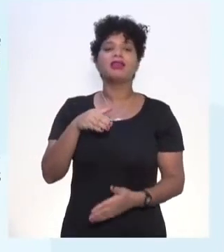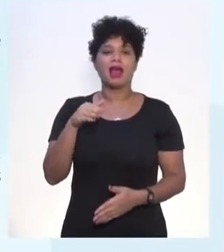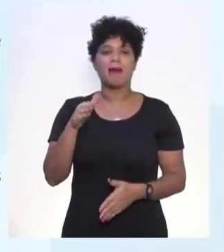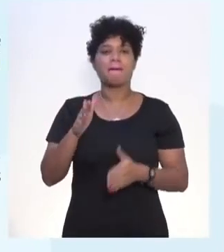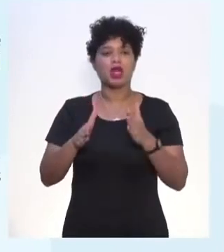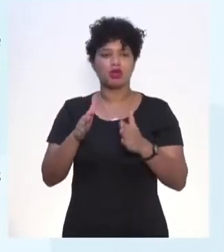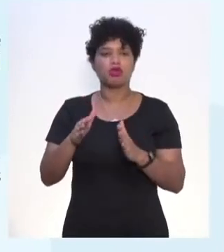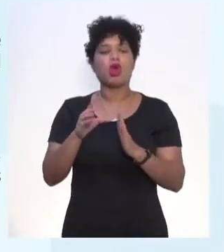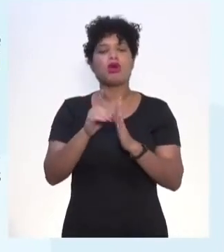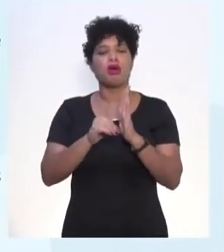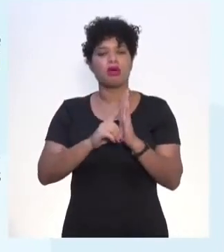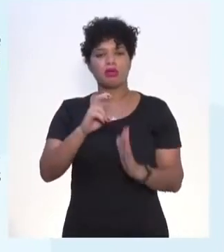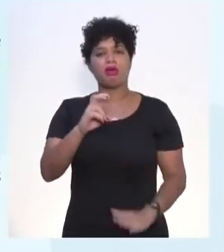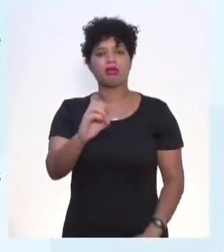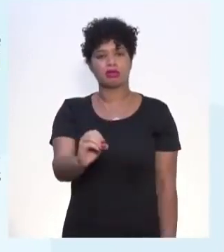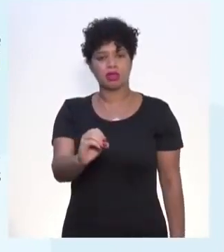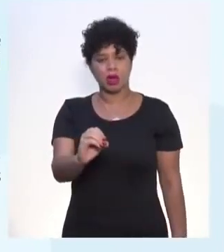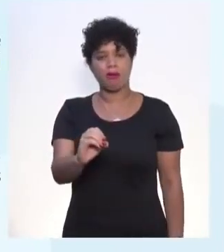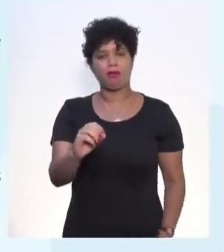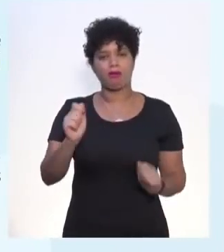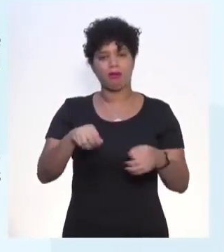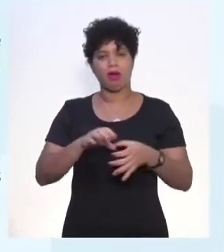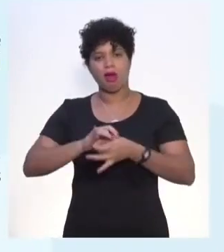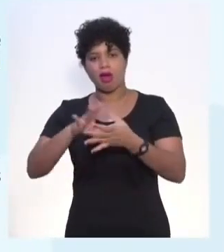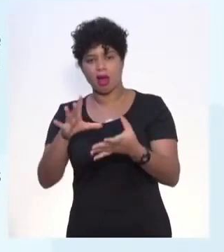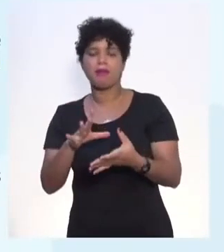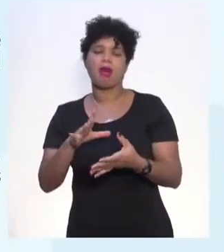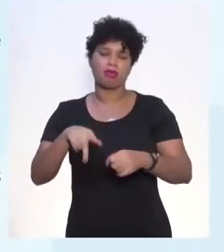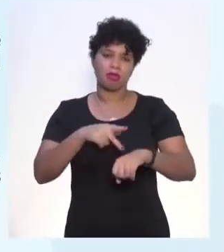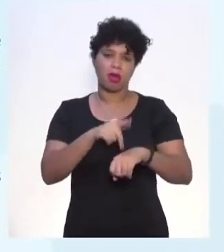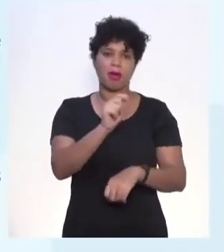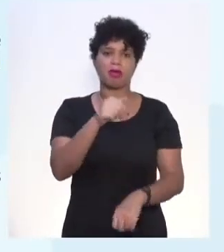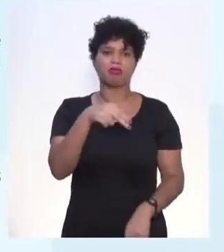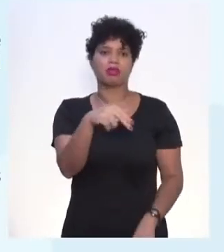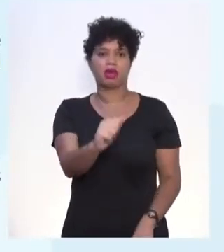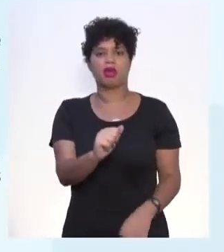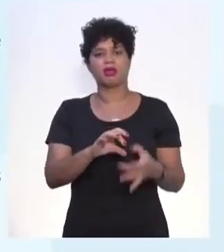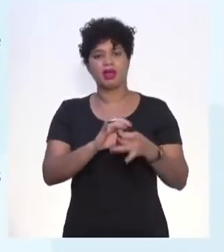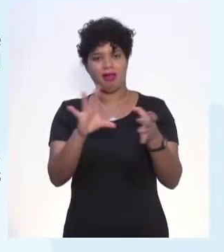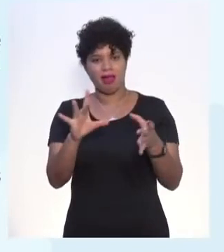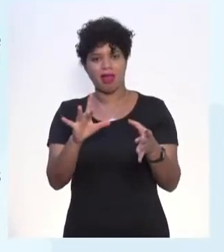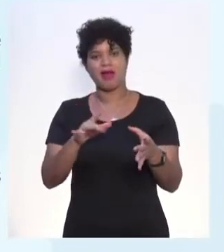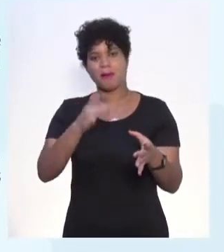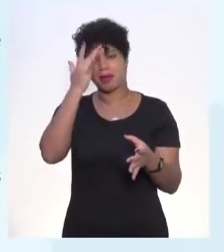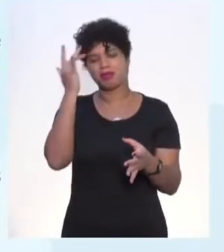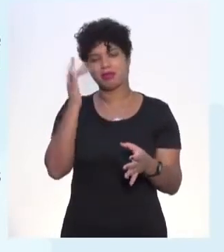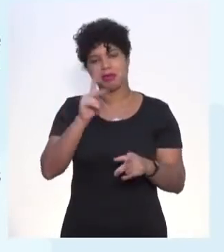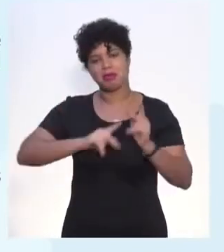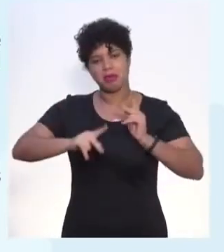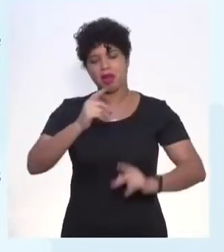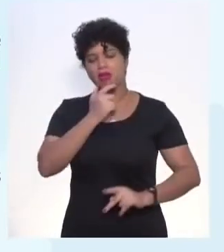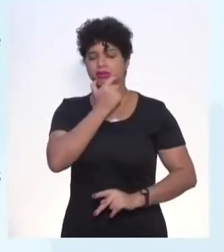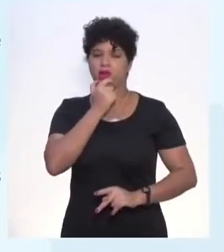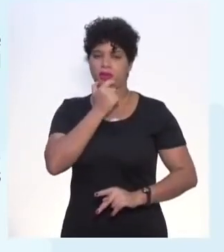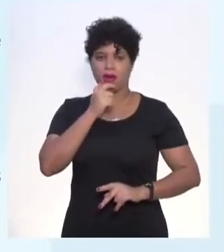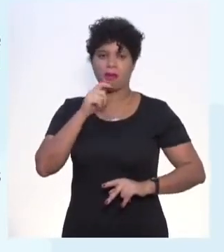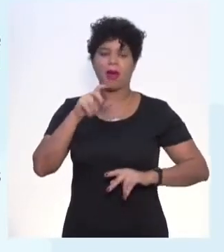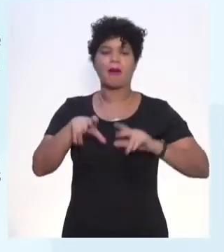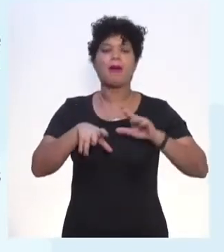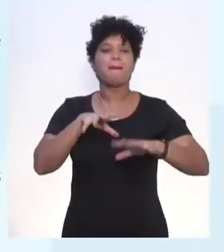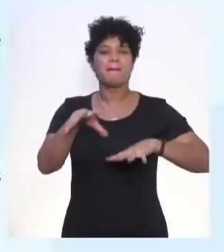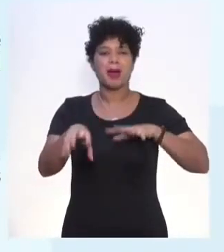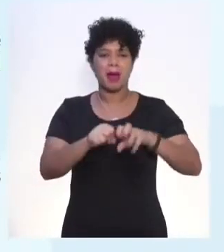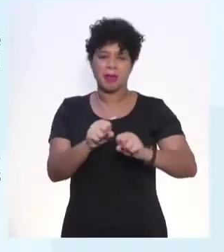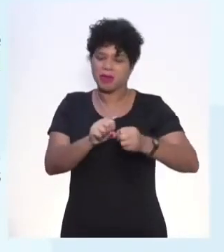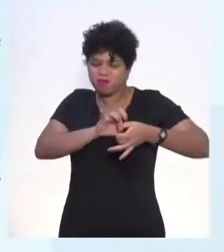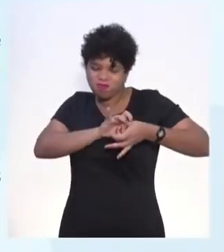finalmente conseguiram libertar aí, Gana do domínio dos britânicos. Inclusive, em todos os processos de descolonização da